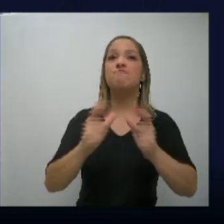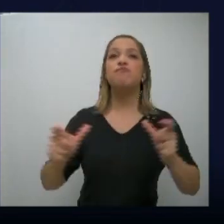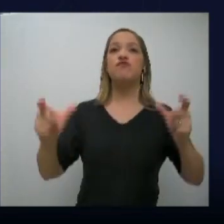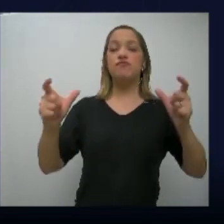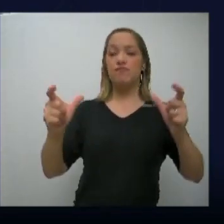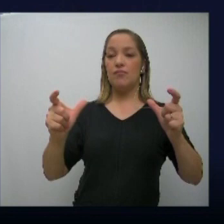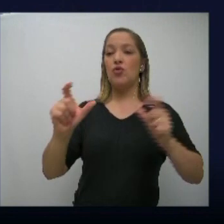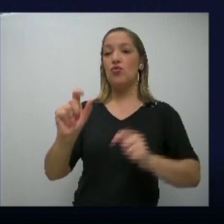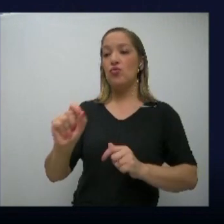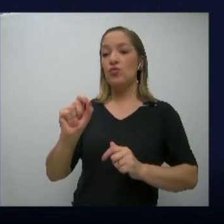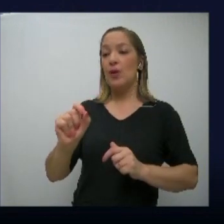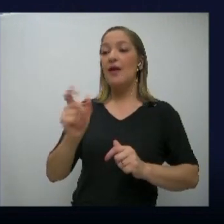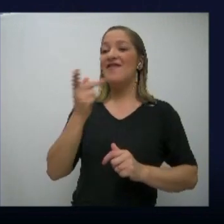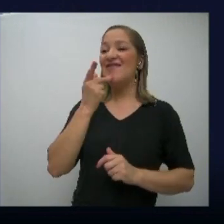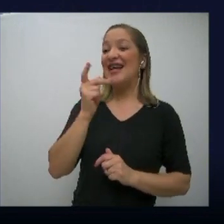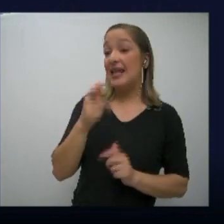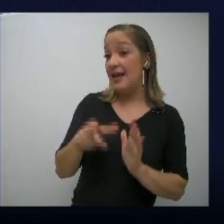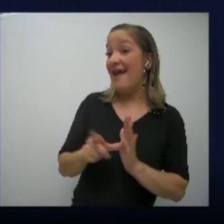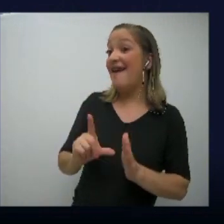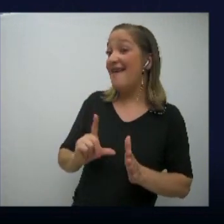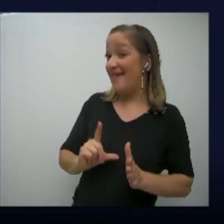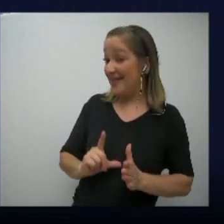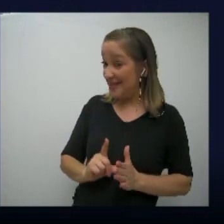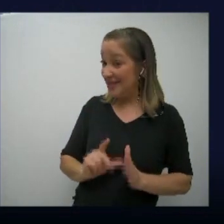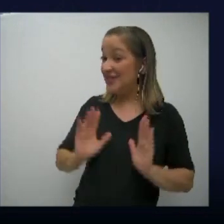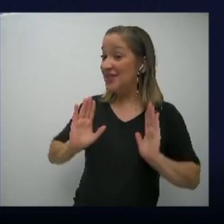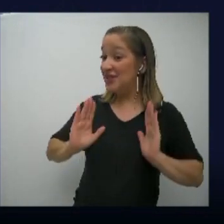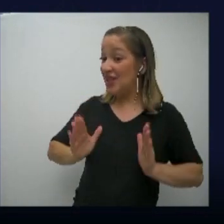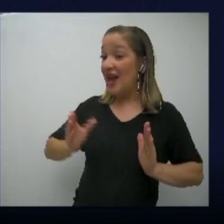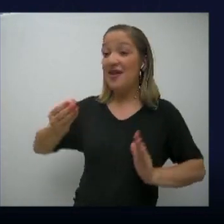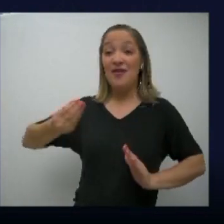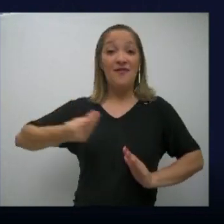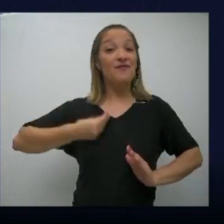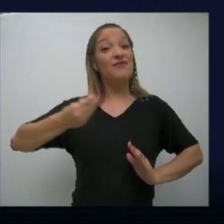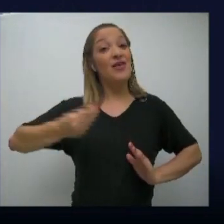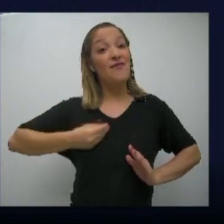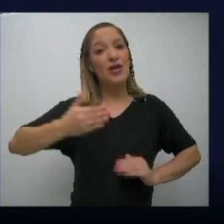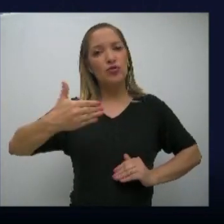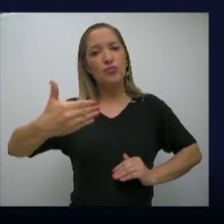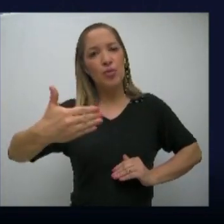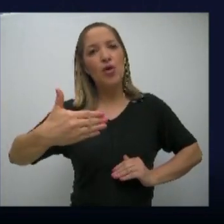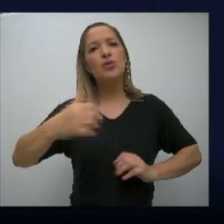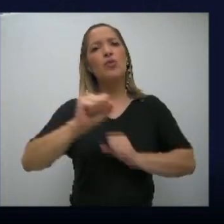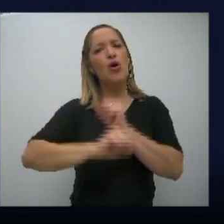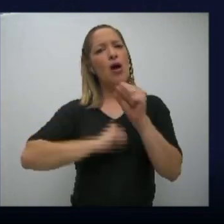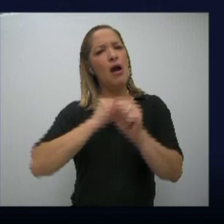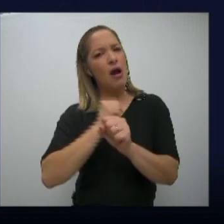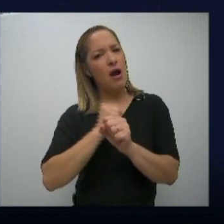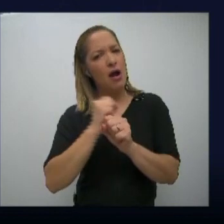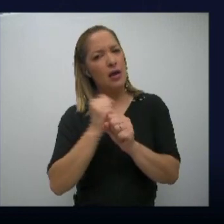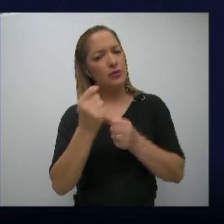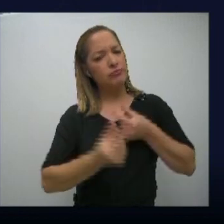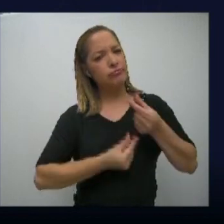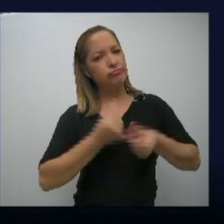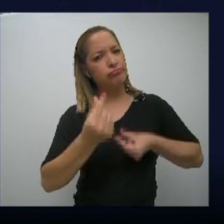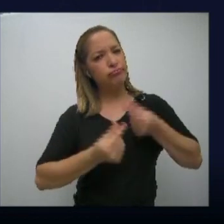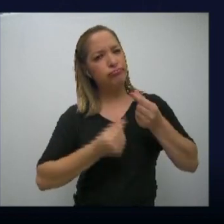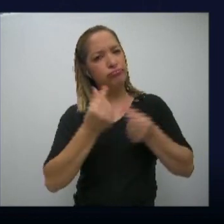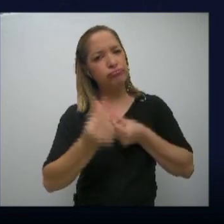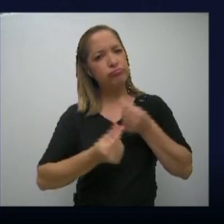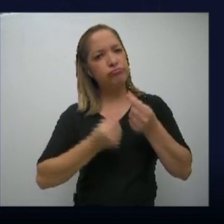o cenário macro eu eu falei um pouco ante a gente vai viver nos próximos anos uma like desde muito grande então